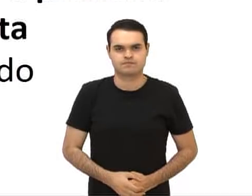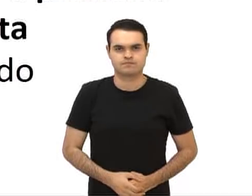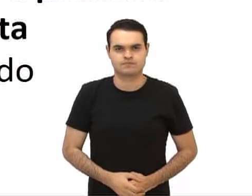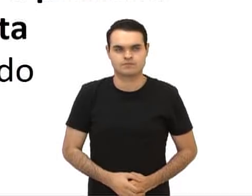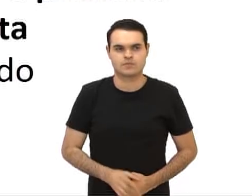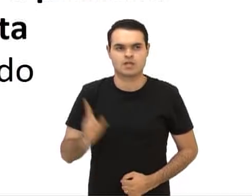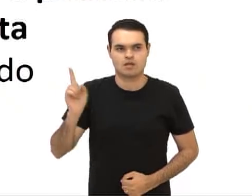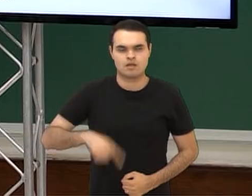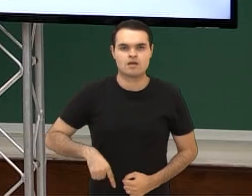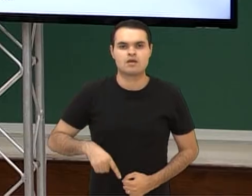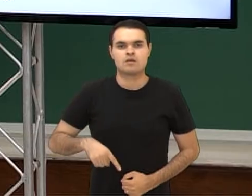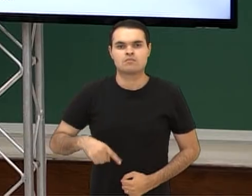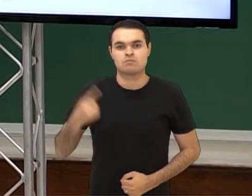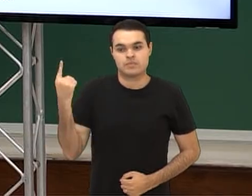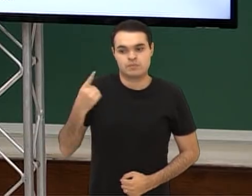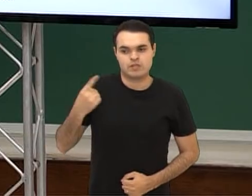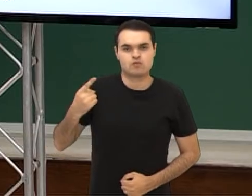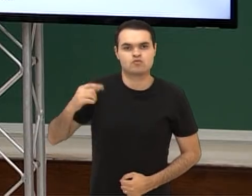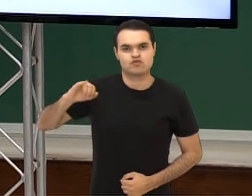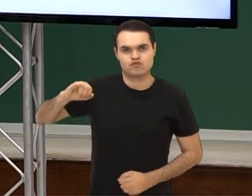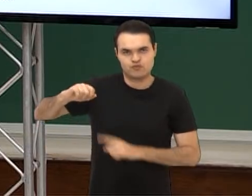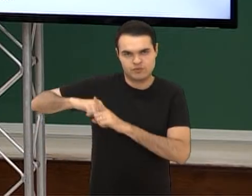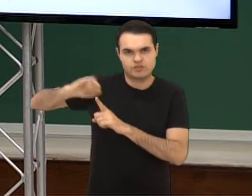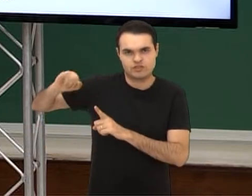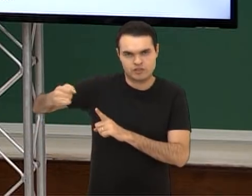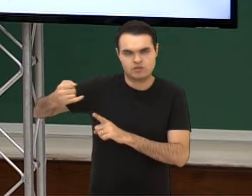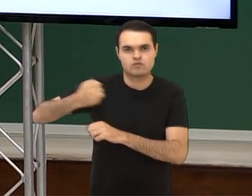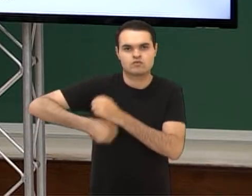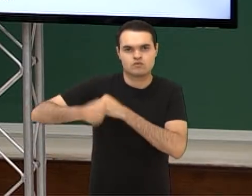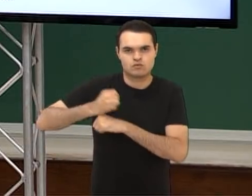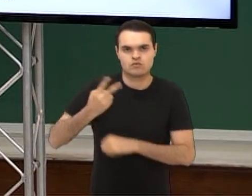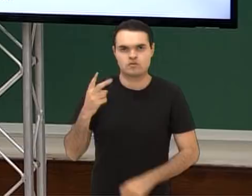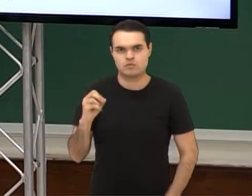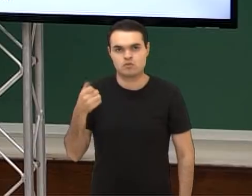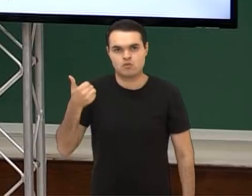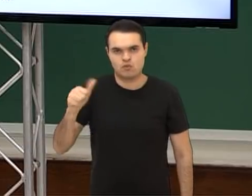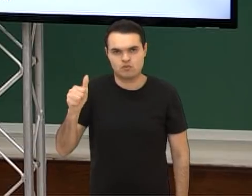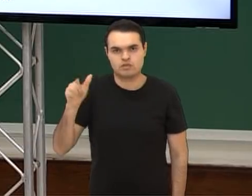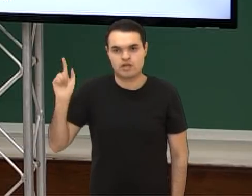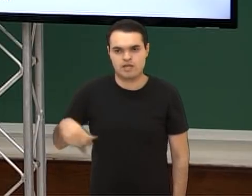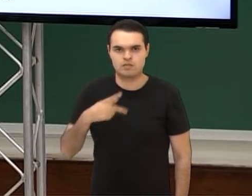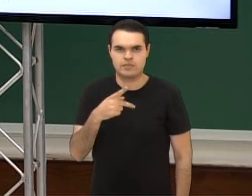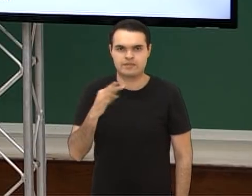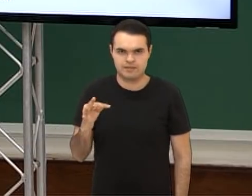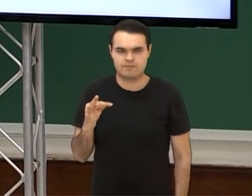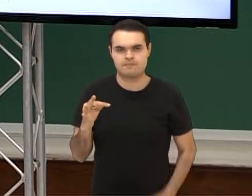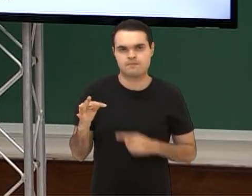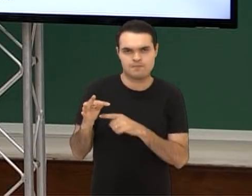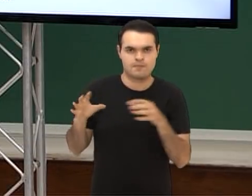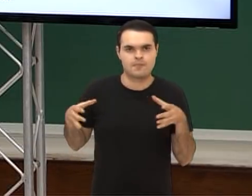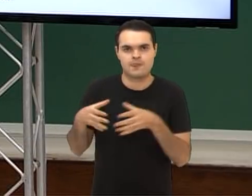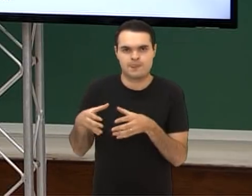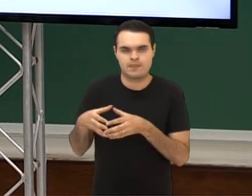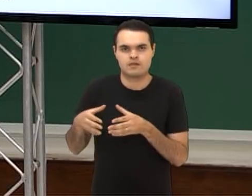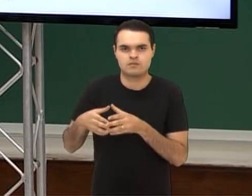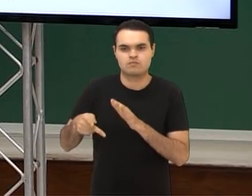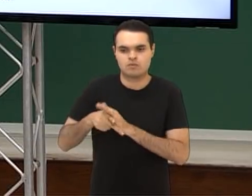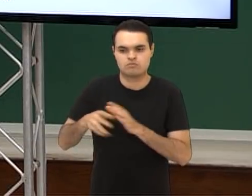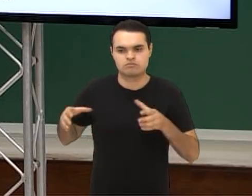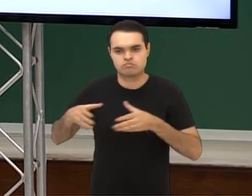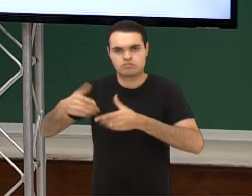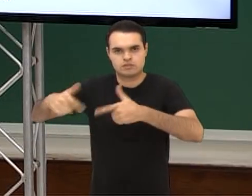de janeiro de 2011. A Dilma Rousseff, do PT, Partido dos Trabalhadores, ela foi indicada então